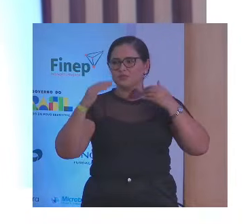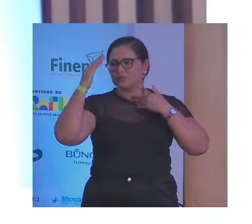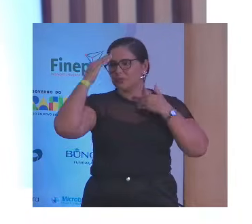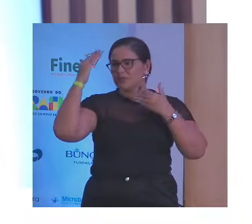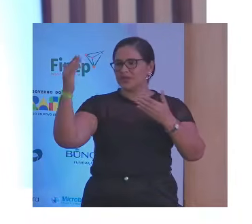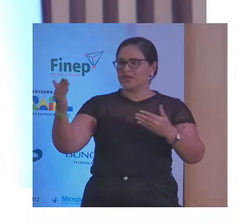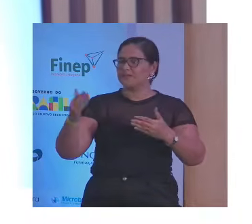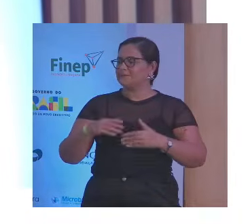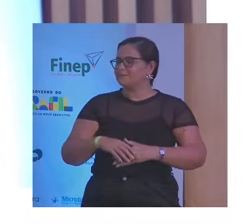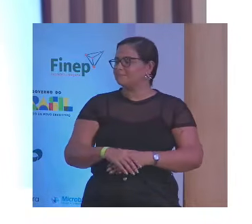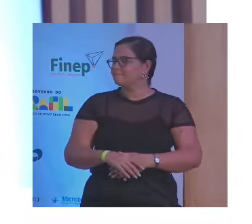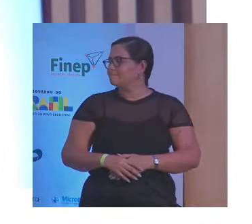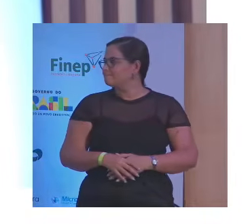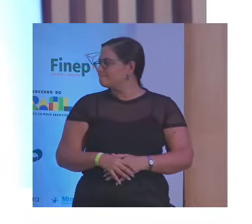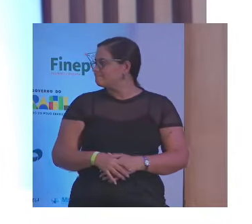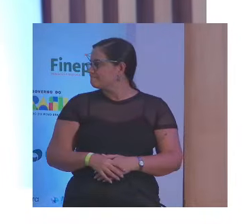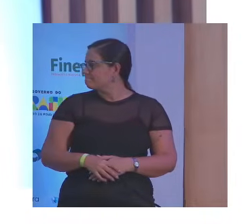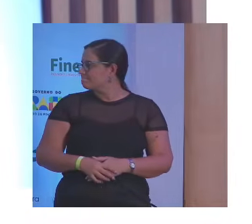obrigado.